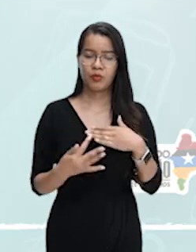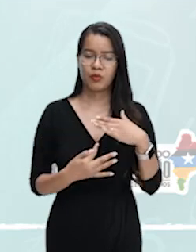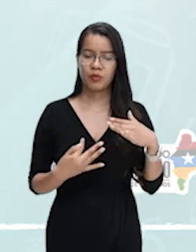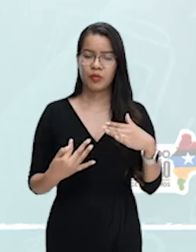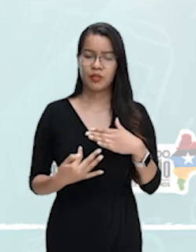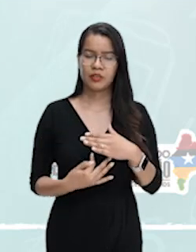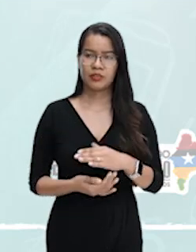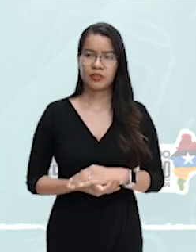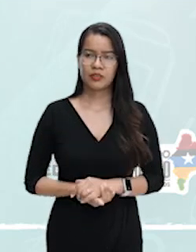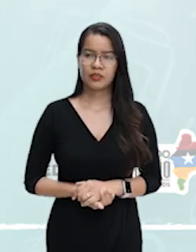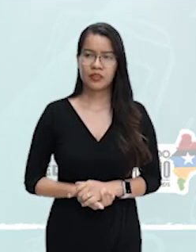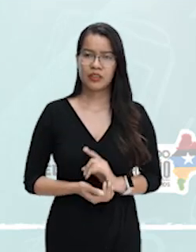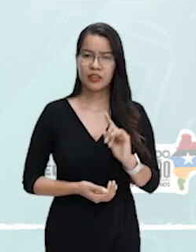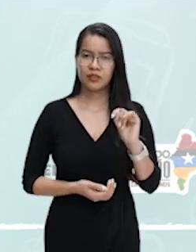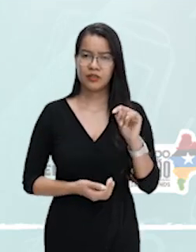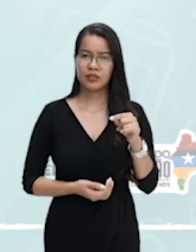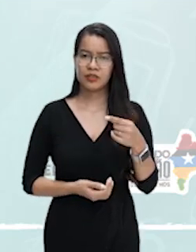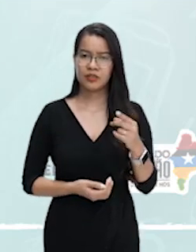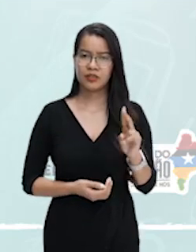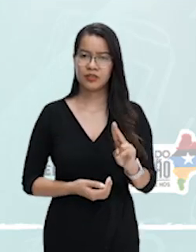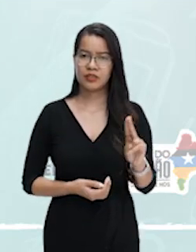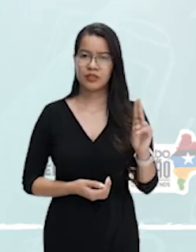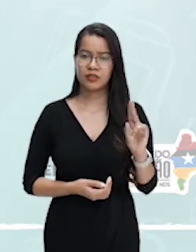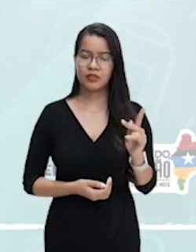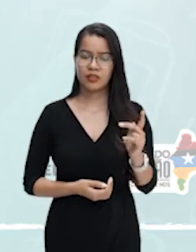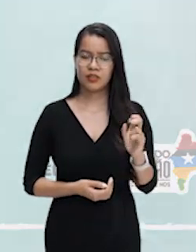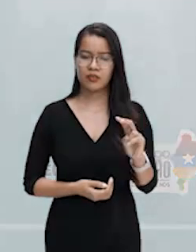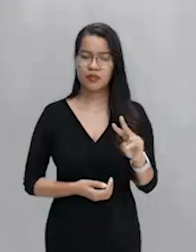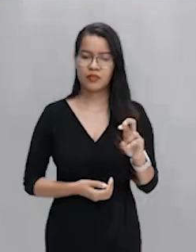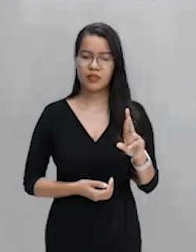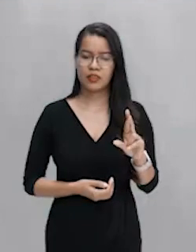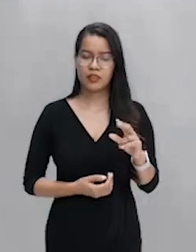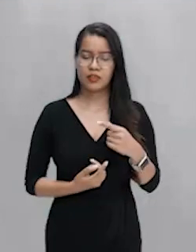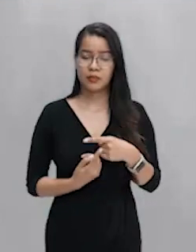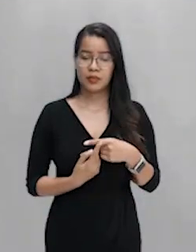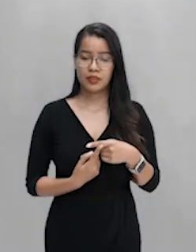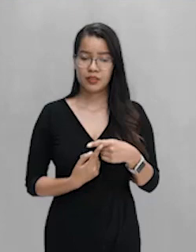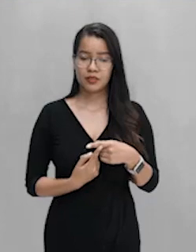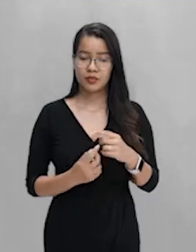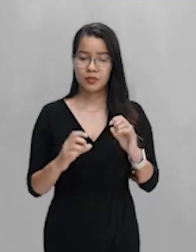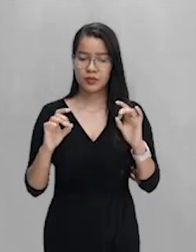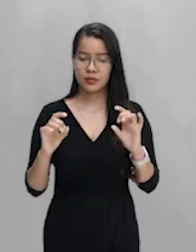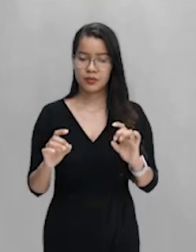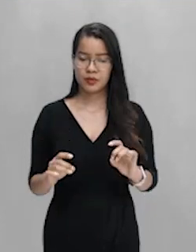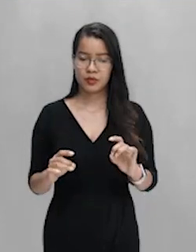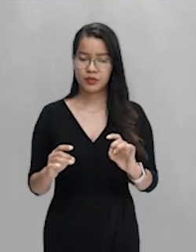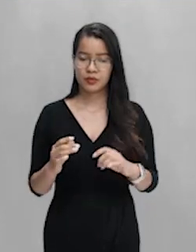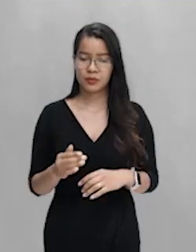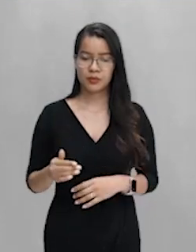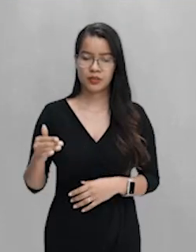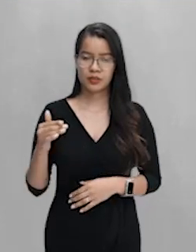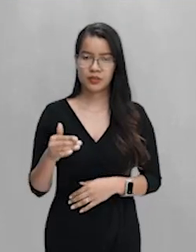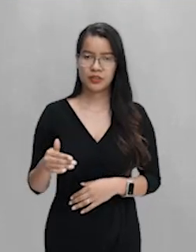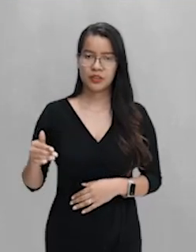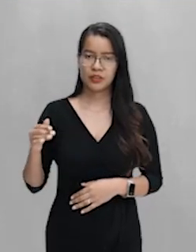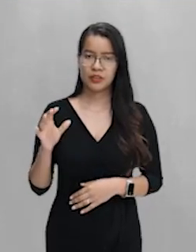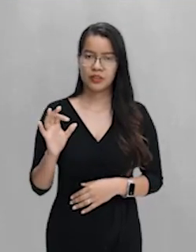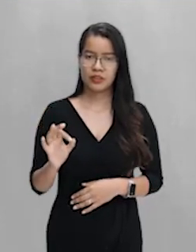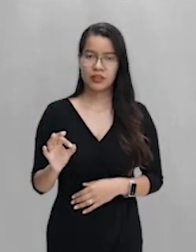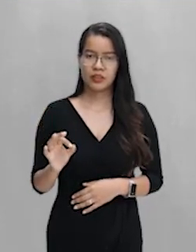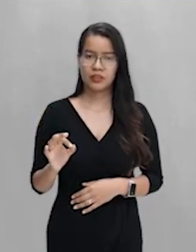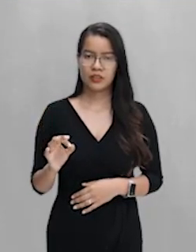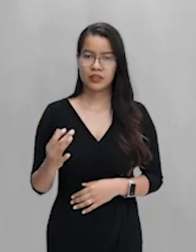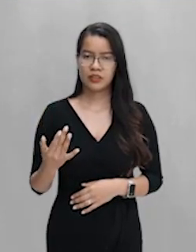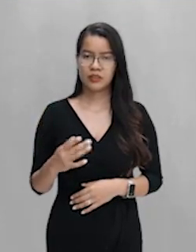pretérito pluscuamperfeito? É você usar o verbo haber, tá? Mais o verbo principal no particípio, certo?